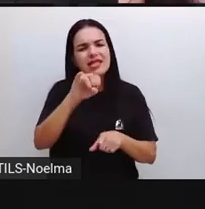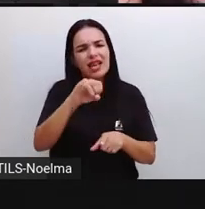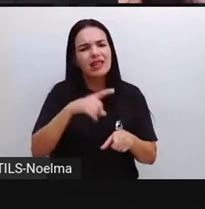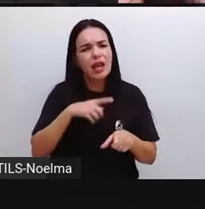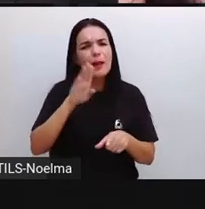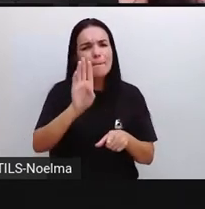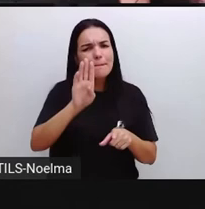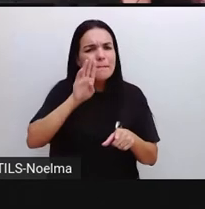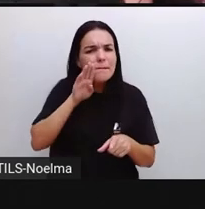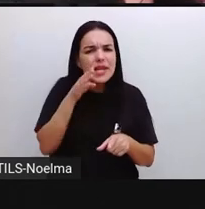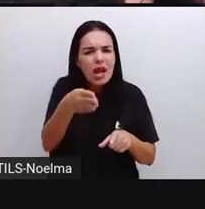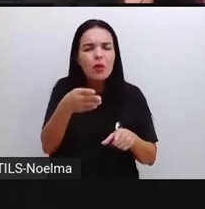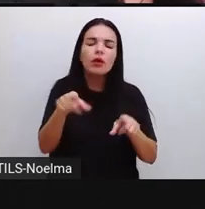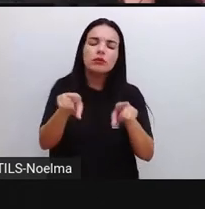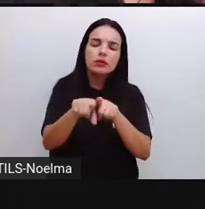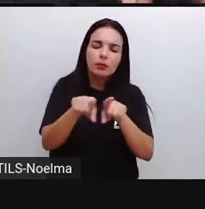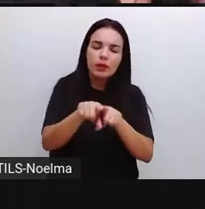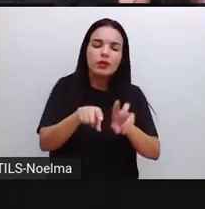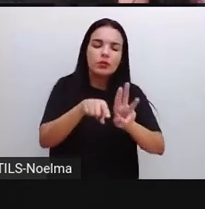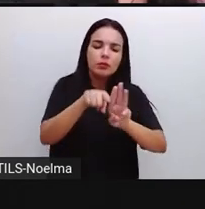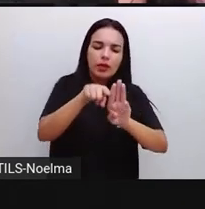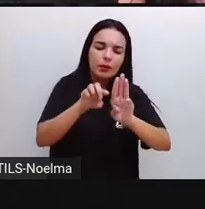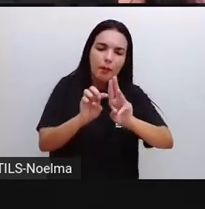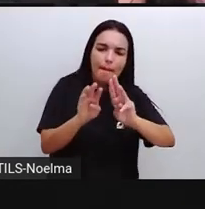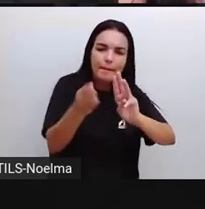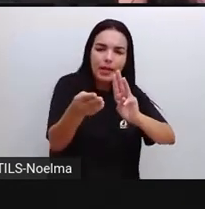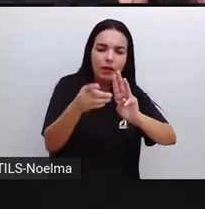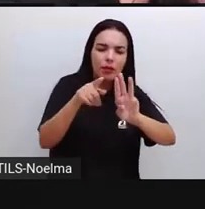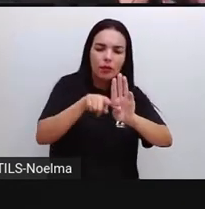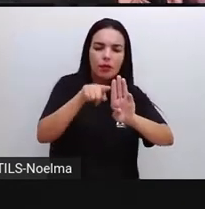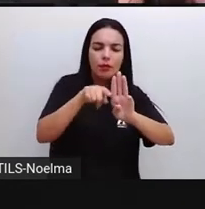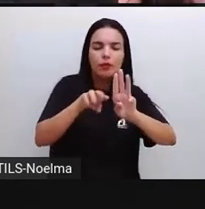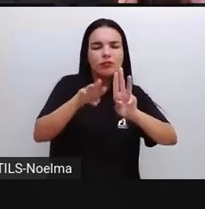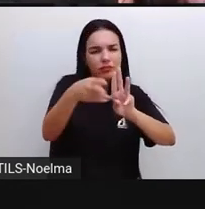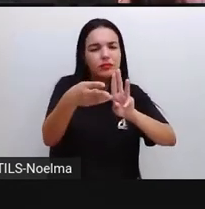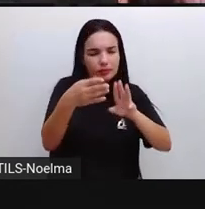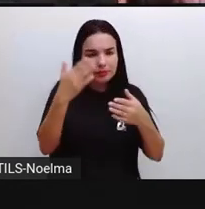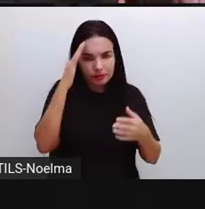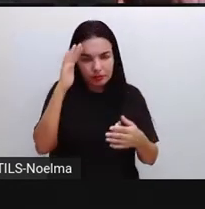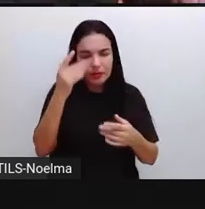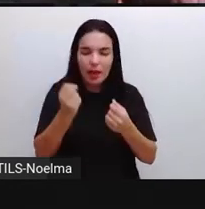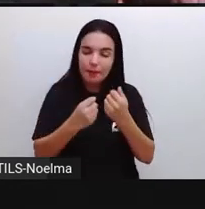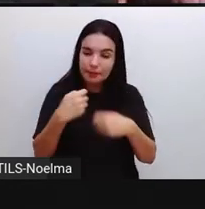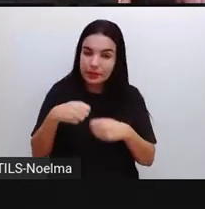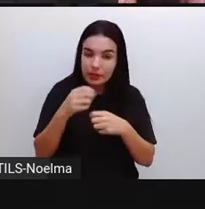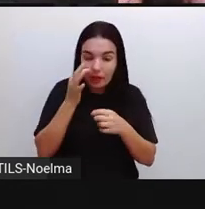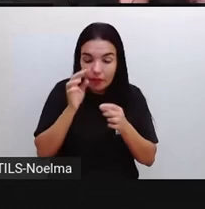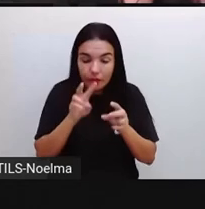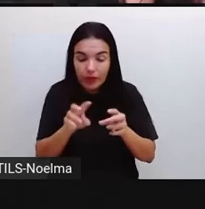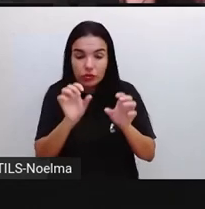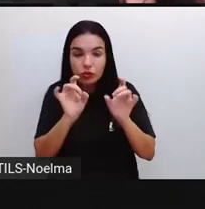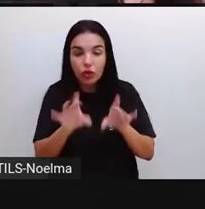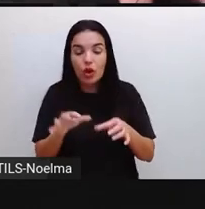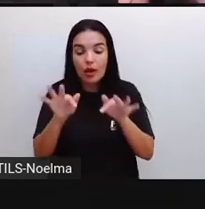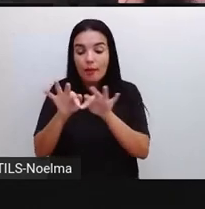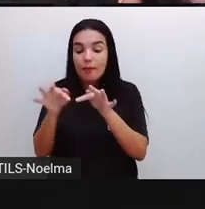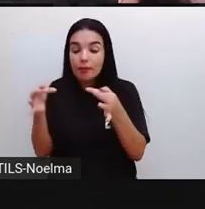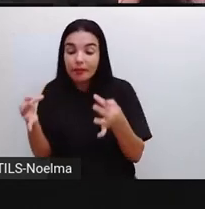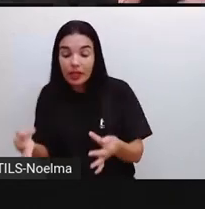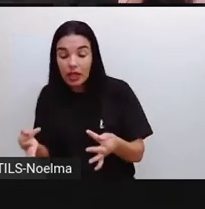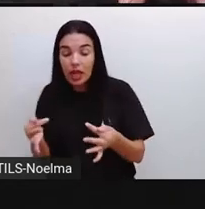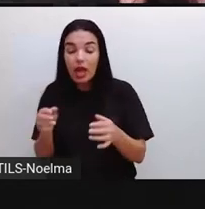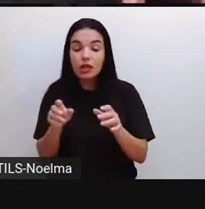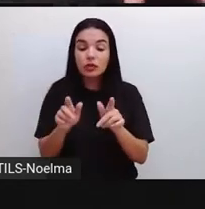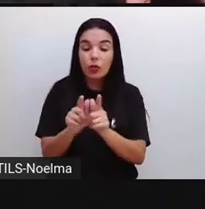milhão sempre vai ter unidade dezena e centena agora a gente tem que analisar se faz parte da classe das unidades simples passo dos